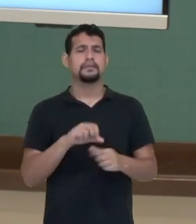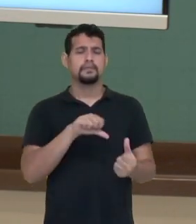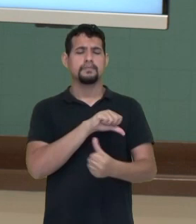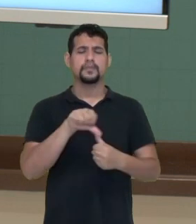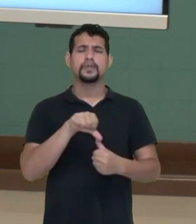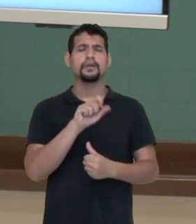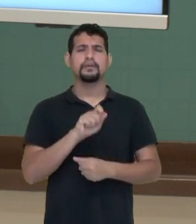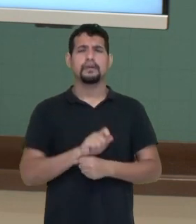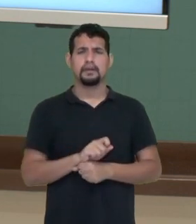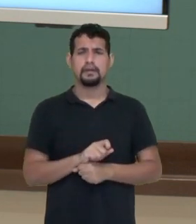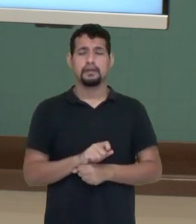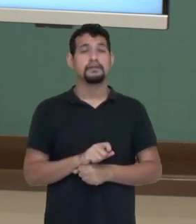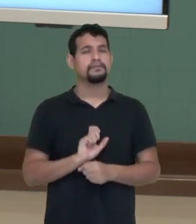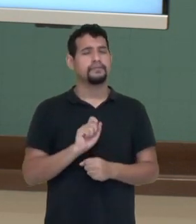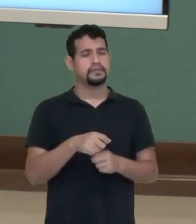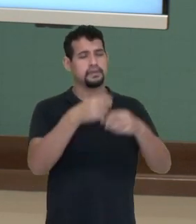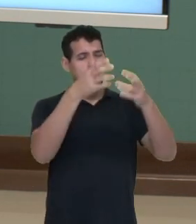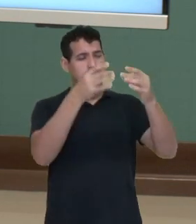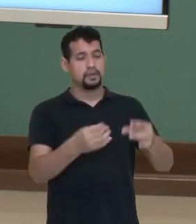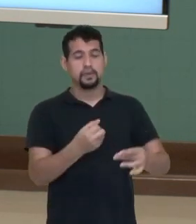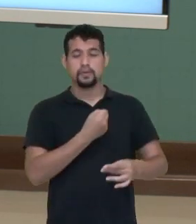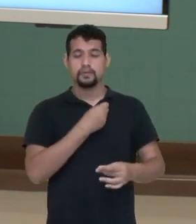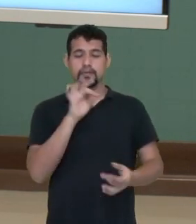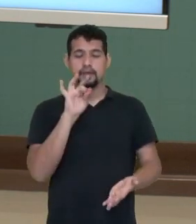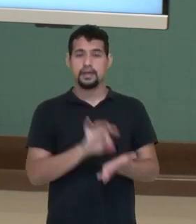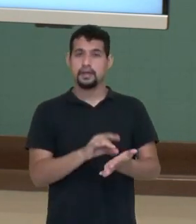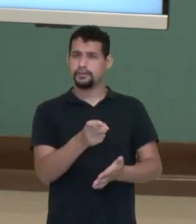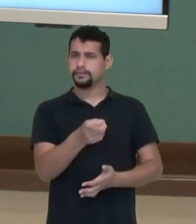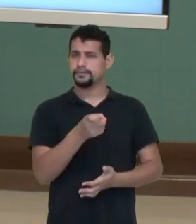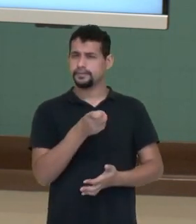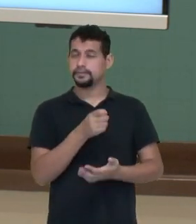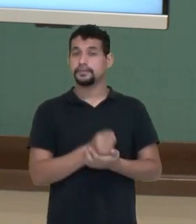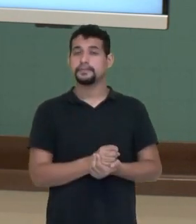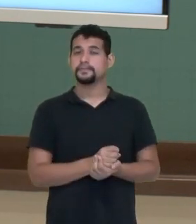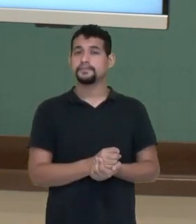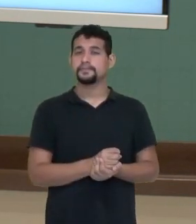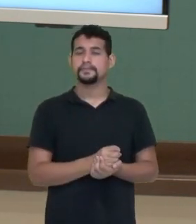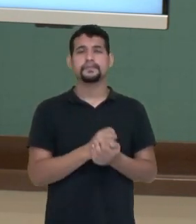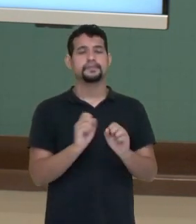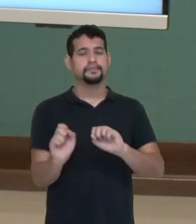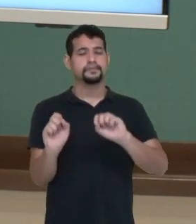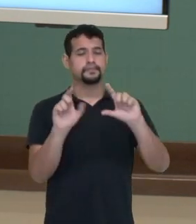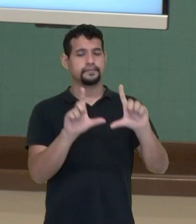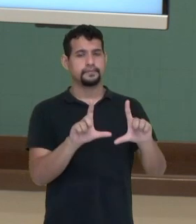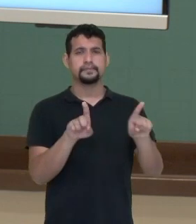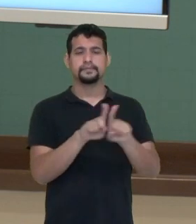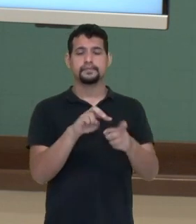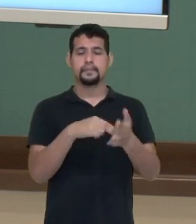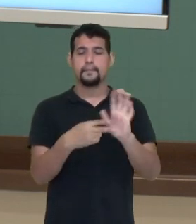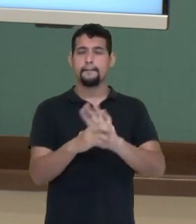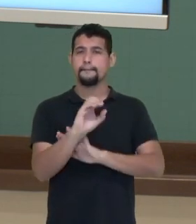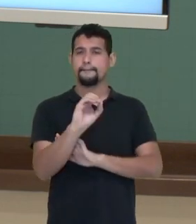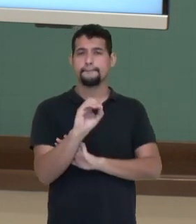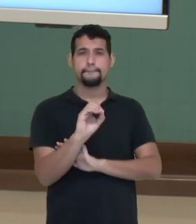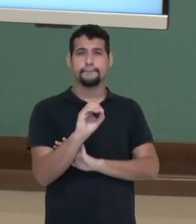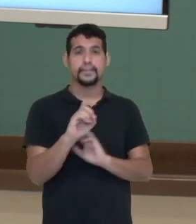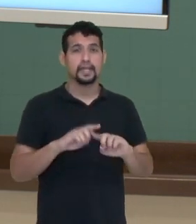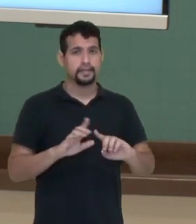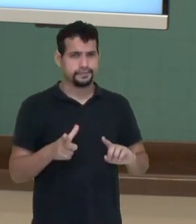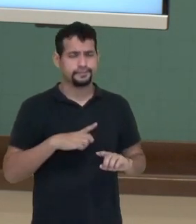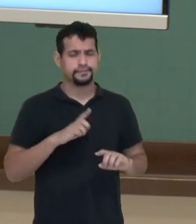função aqui, determine o número real x, cuja imagem por essa função é 0. Então agora ele deu